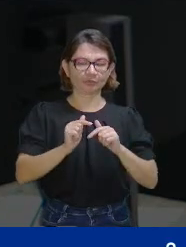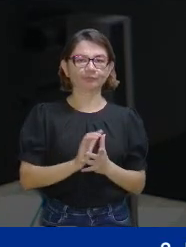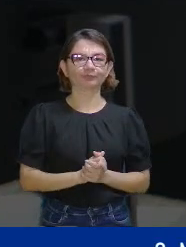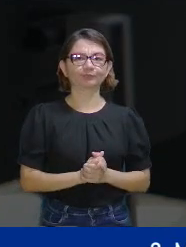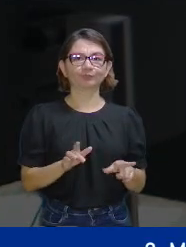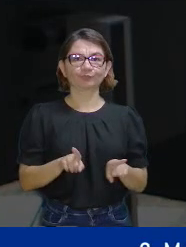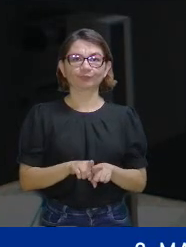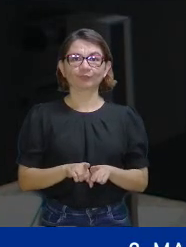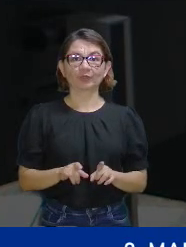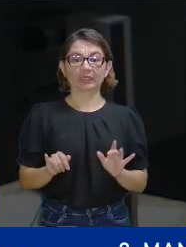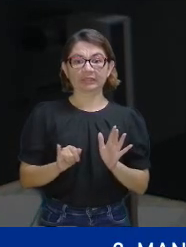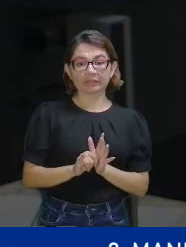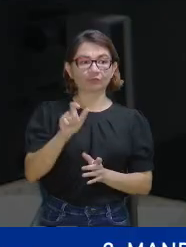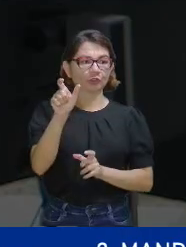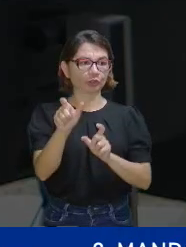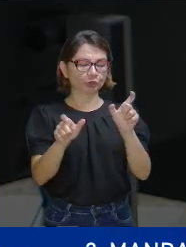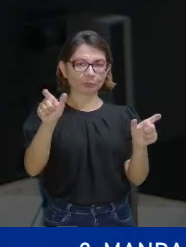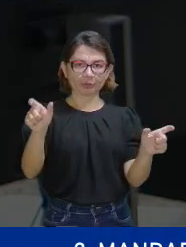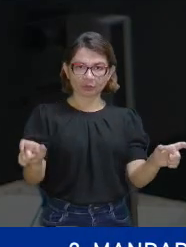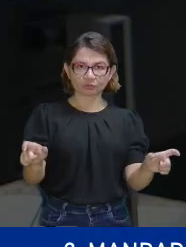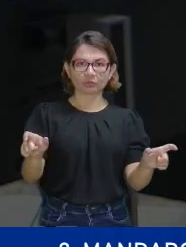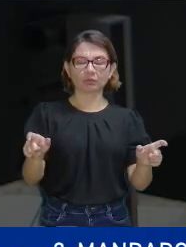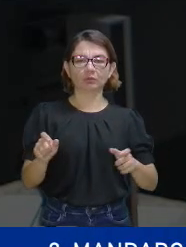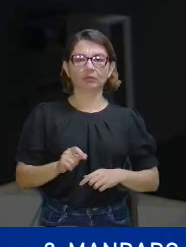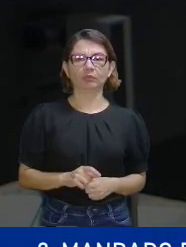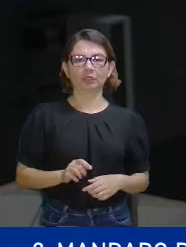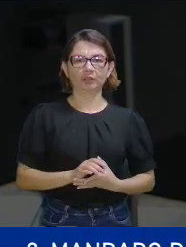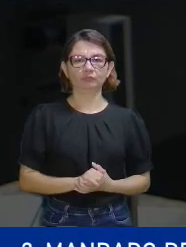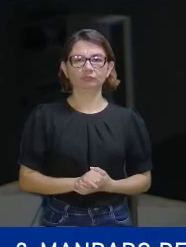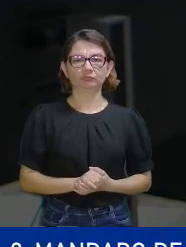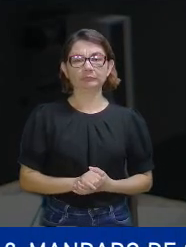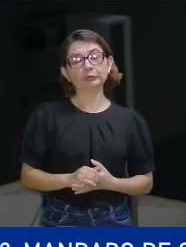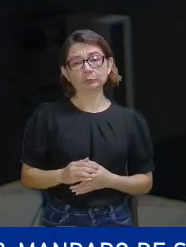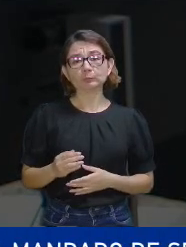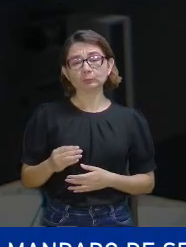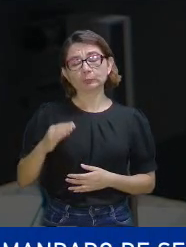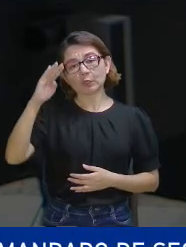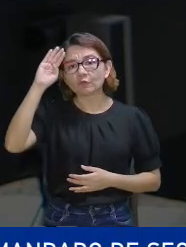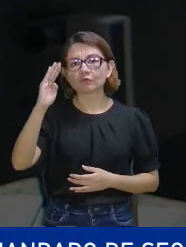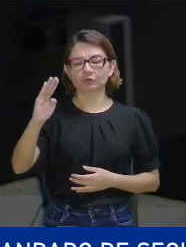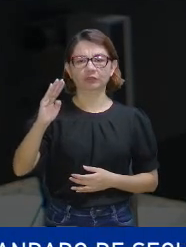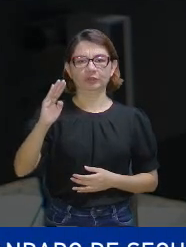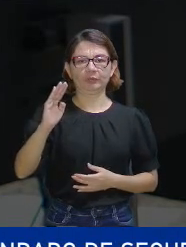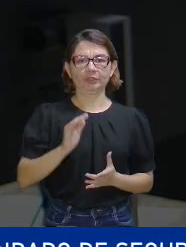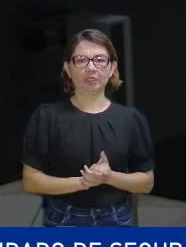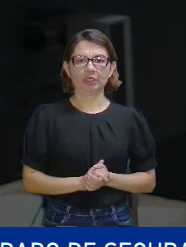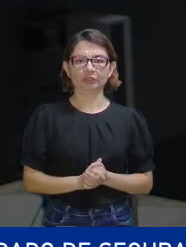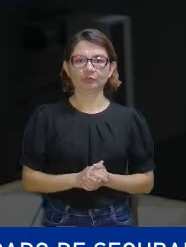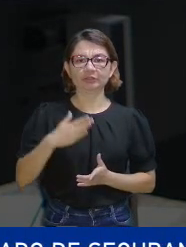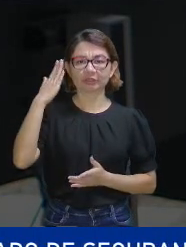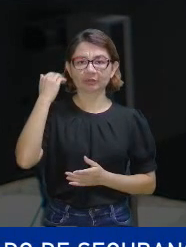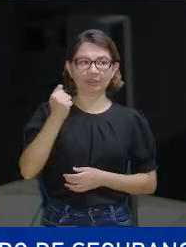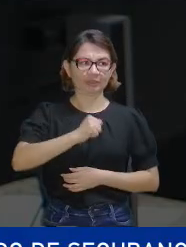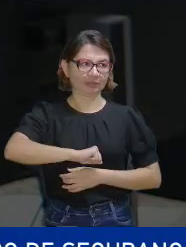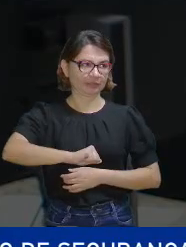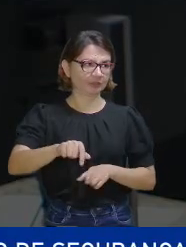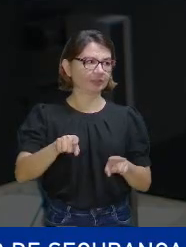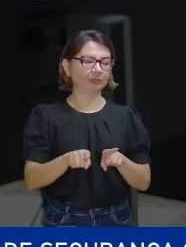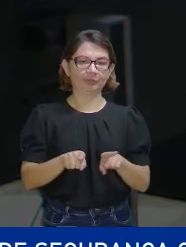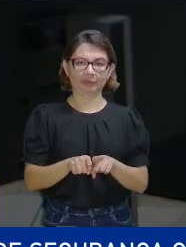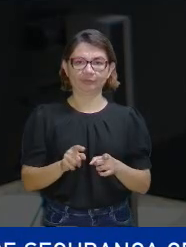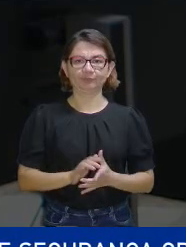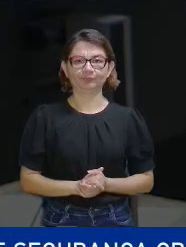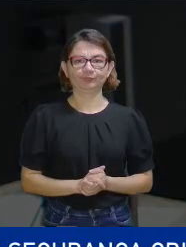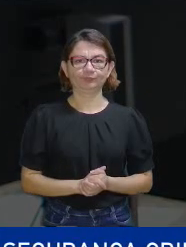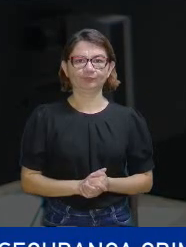as identificações dos servidores e das diligências realizadas são essenciais para o acesso ao investigado e à sua defesa. Da mesma